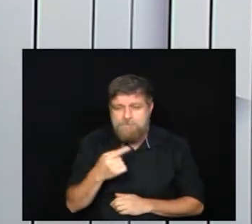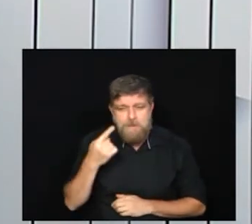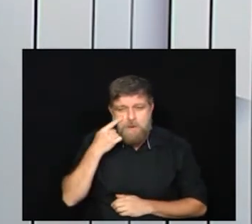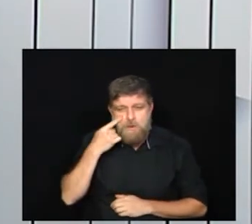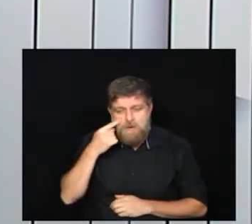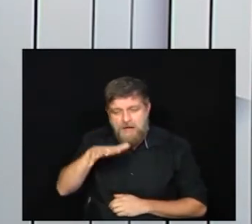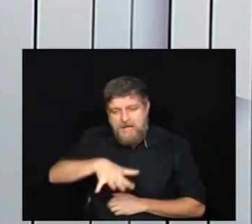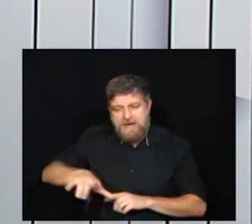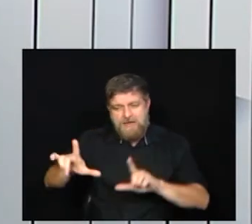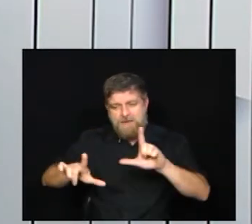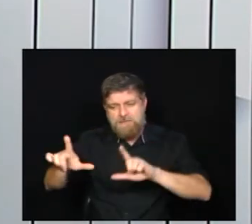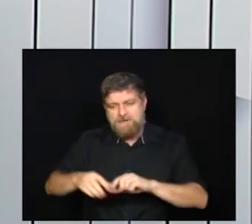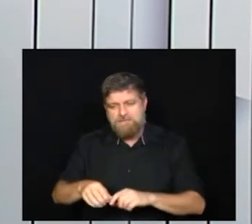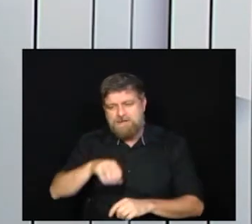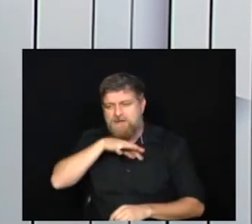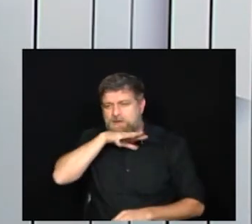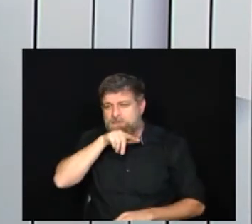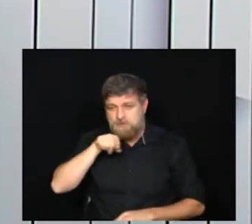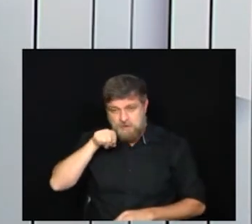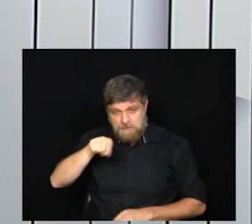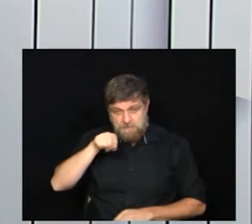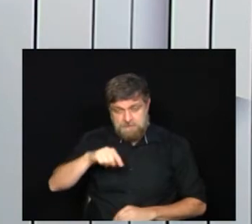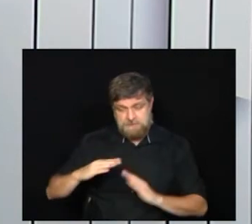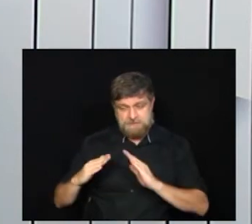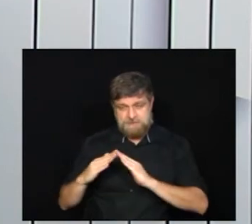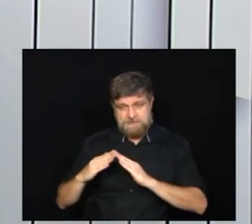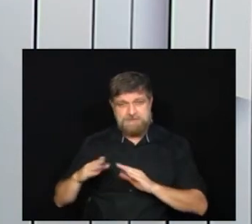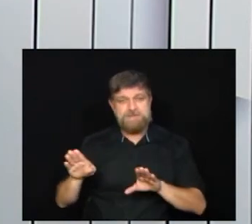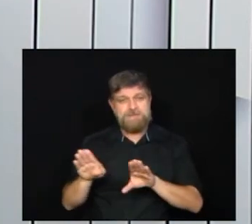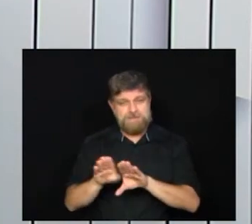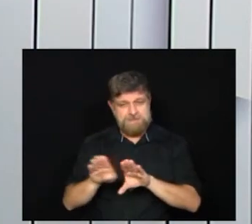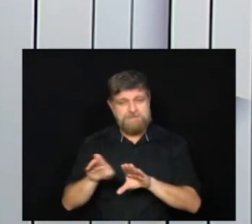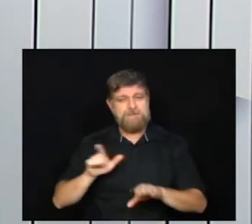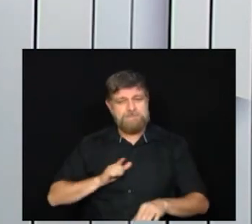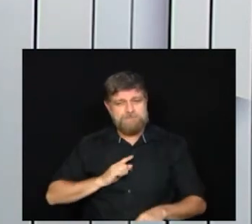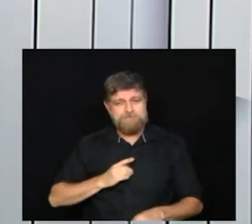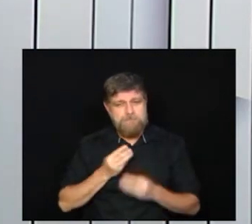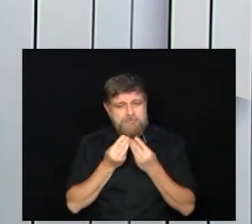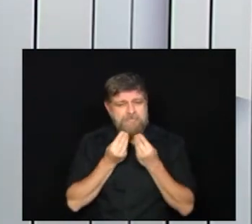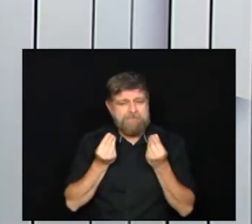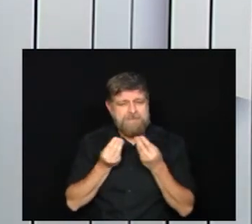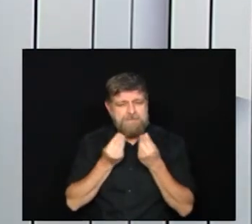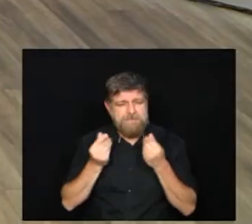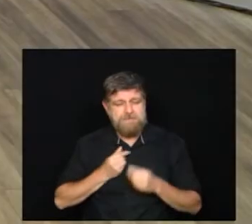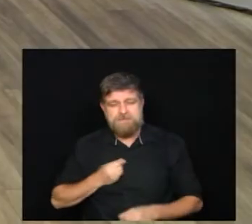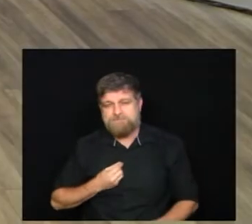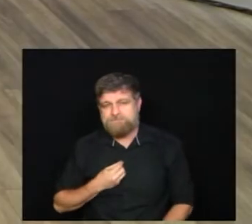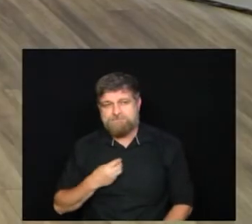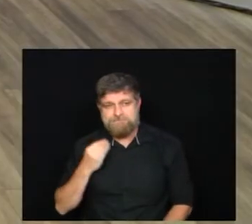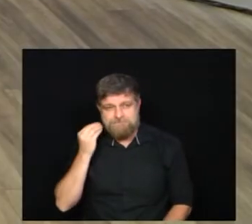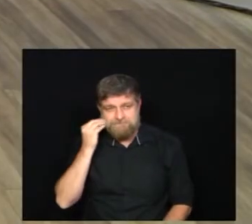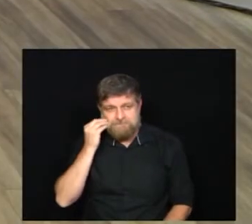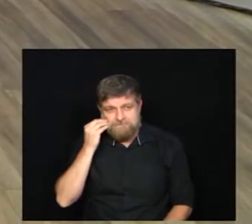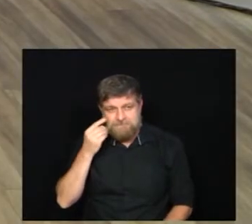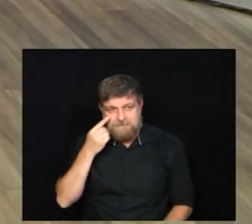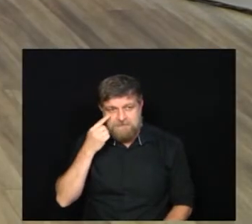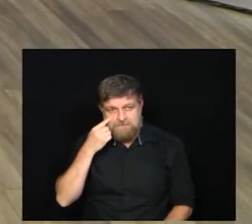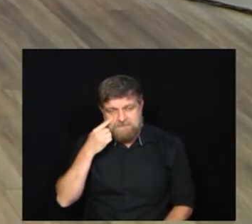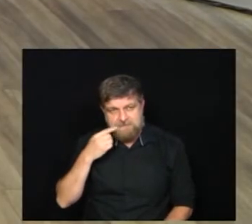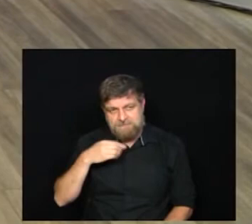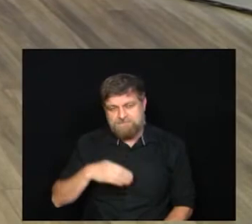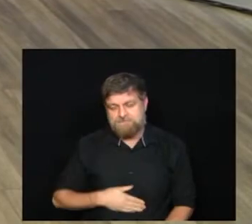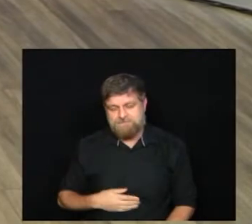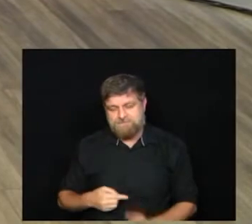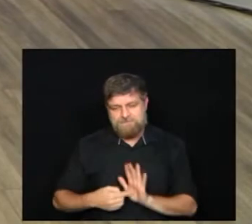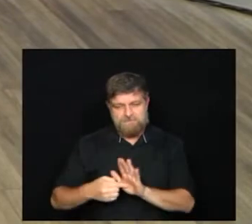quadro É o Bicho de hoje, que acho que você aí de casa também vai ficar com vontade de experimentar. Então, Viviane